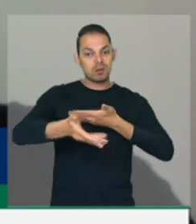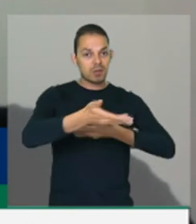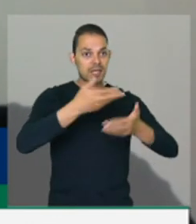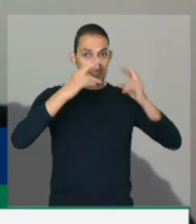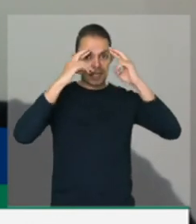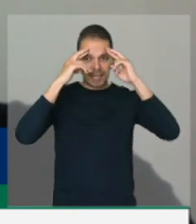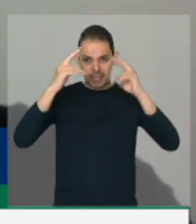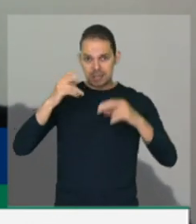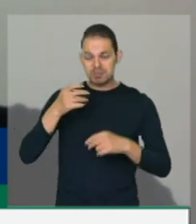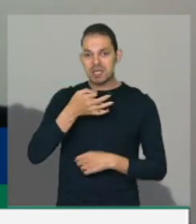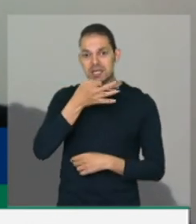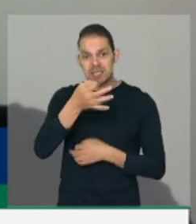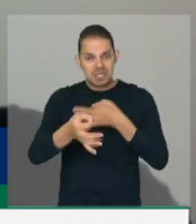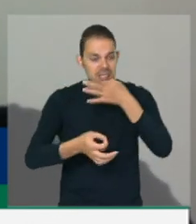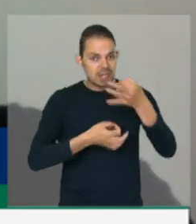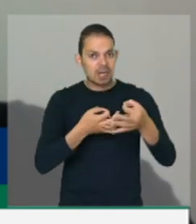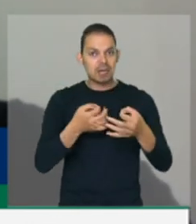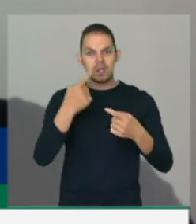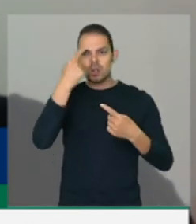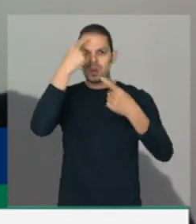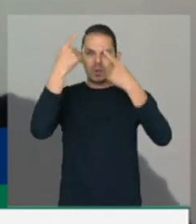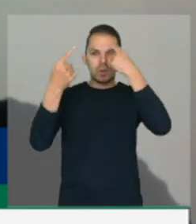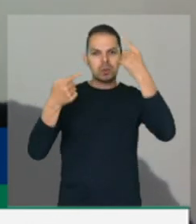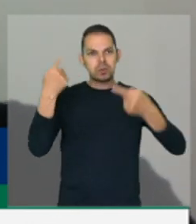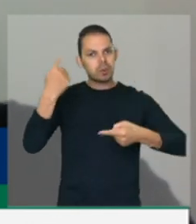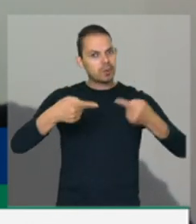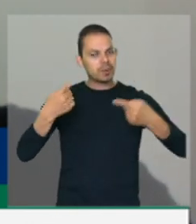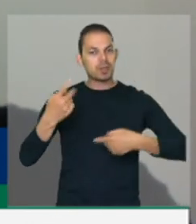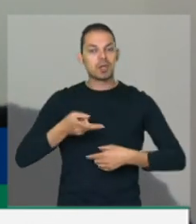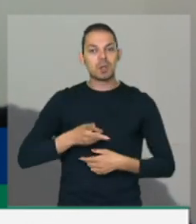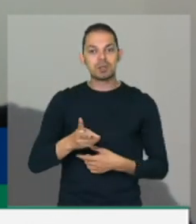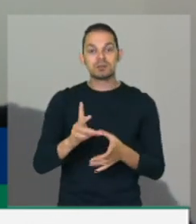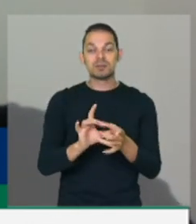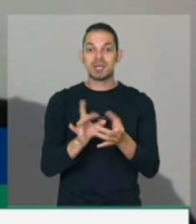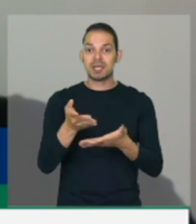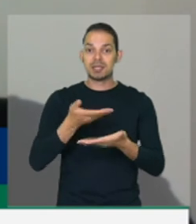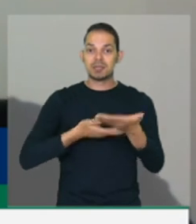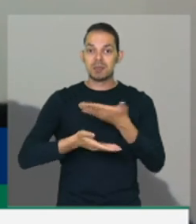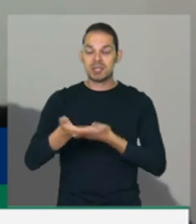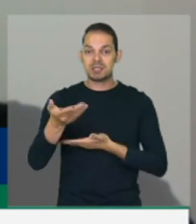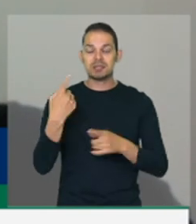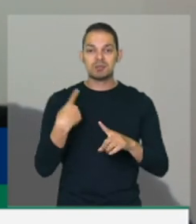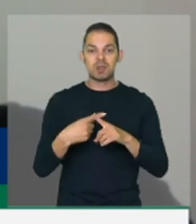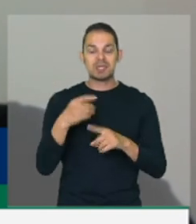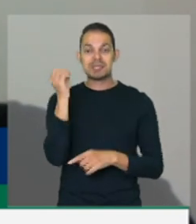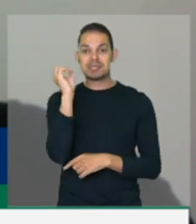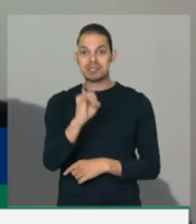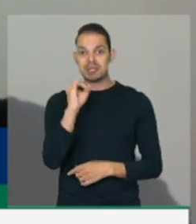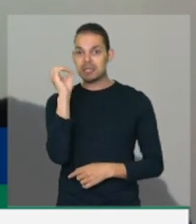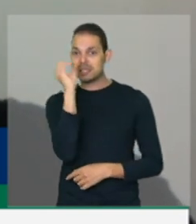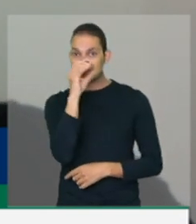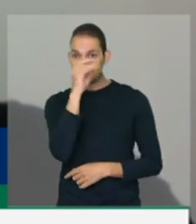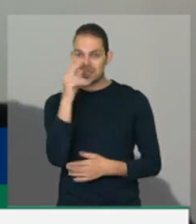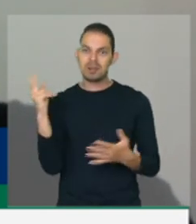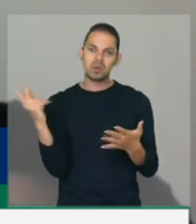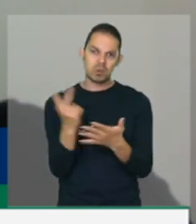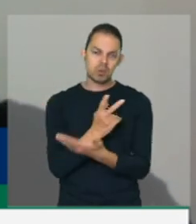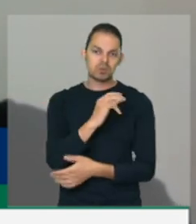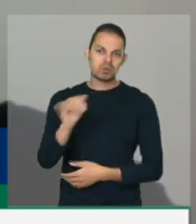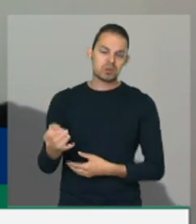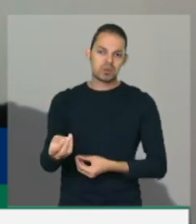outro. Debatem-se as ideias, continuemos a democracia, uma vez que exagerado, se deu a oportunidade